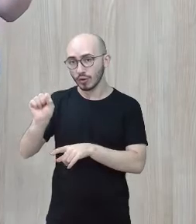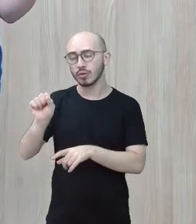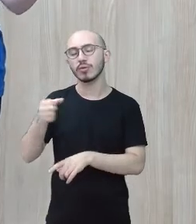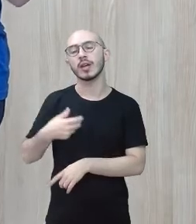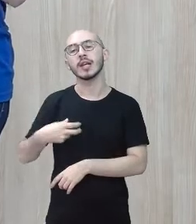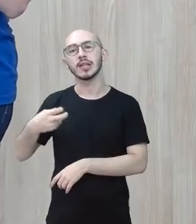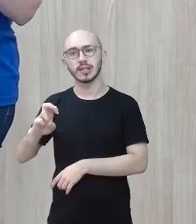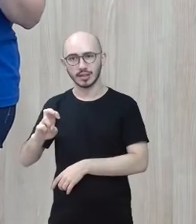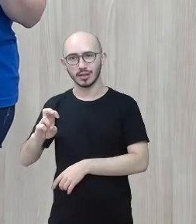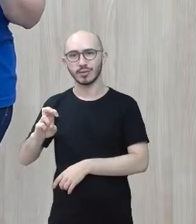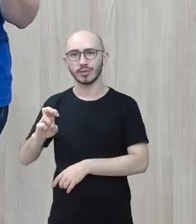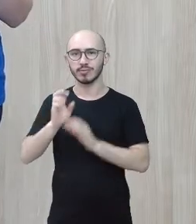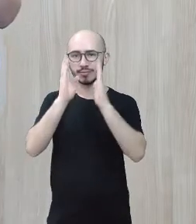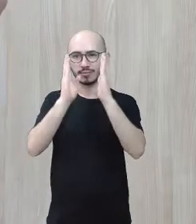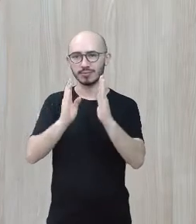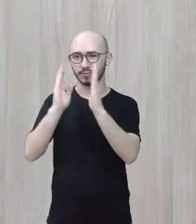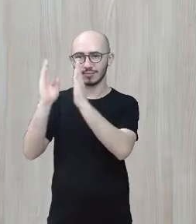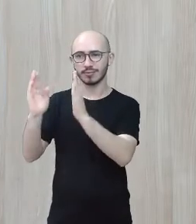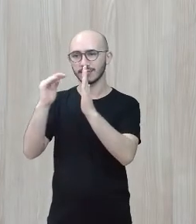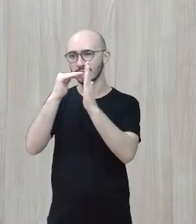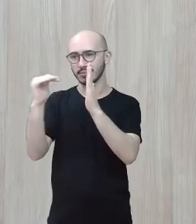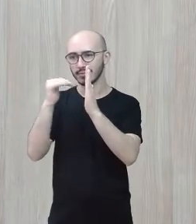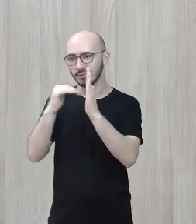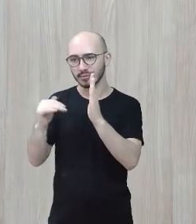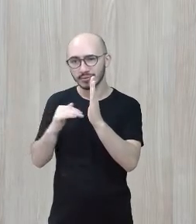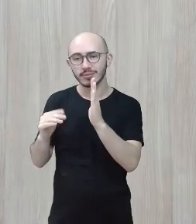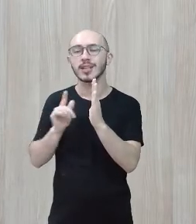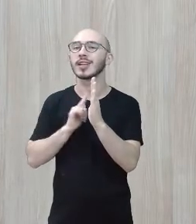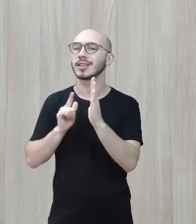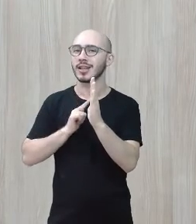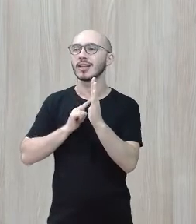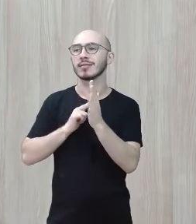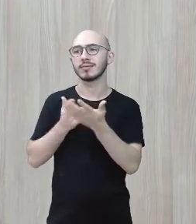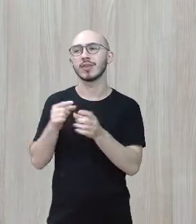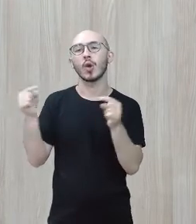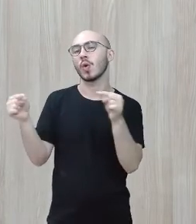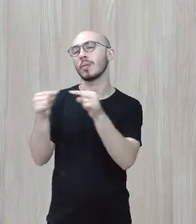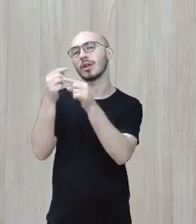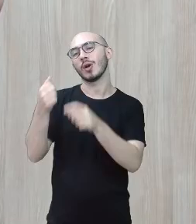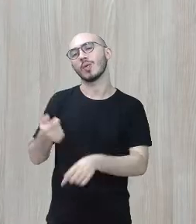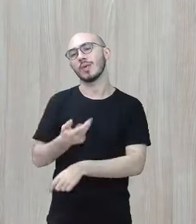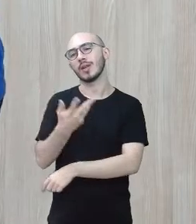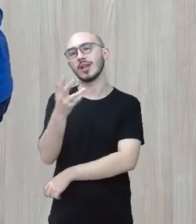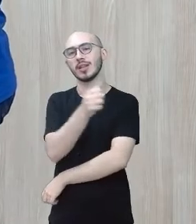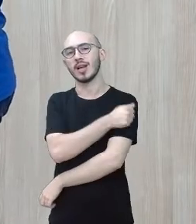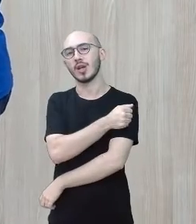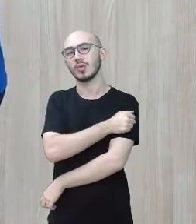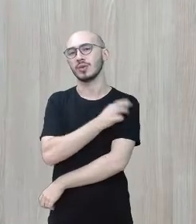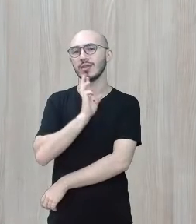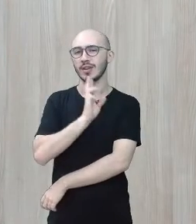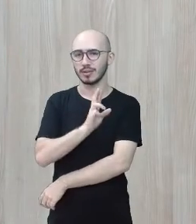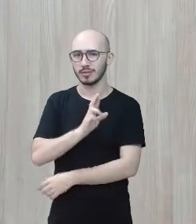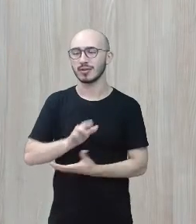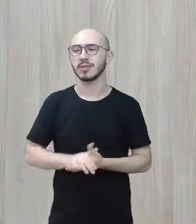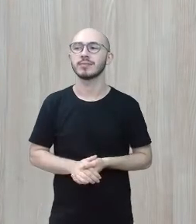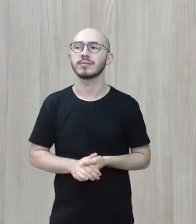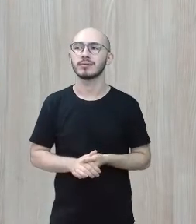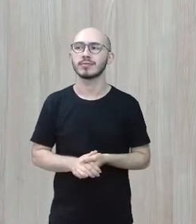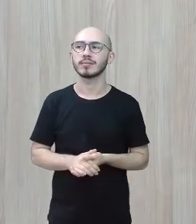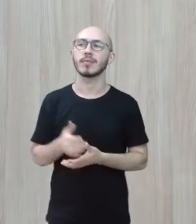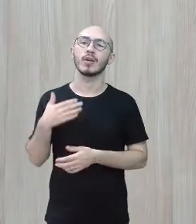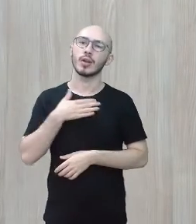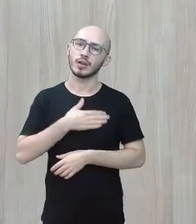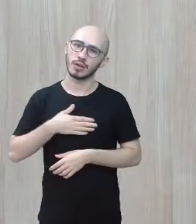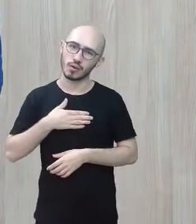associando cada posição da linha de acordo com a quantidade de alunos que respondeu àquela situação ali, de gostar de